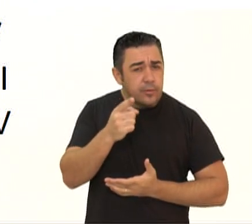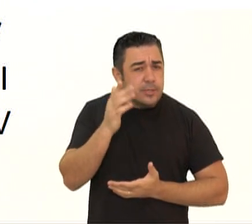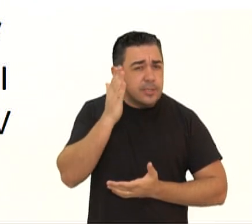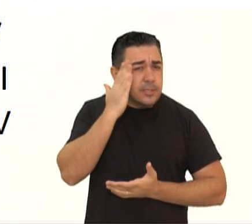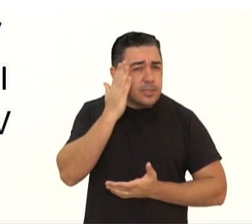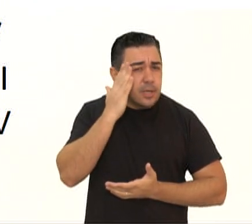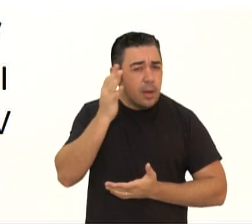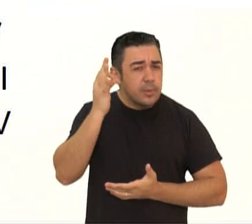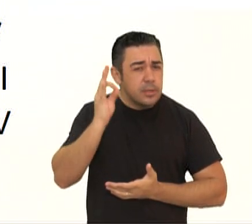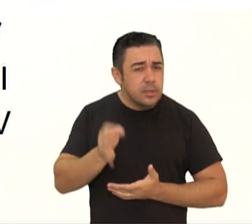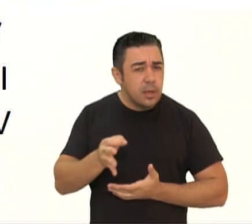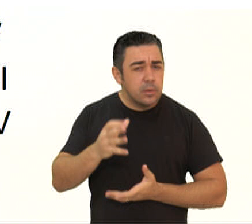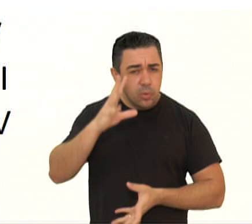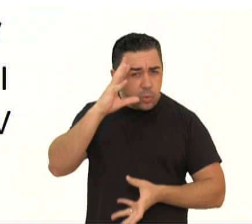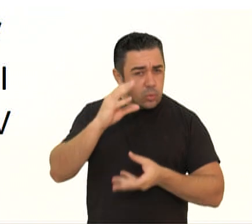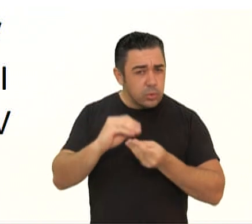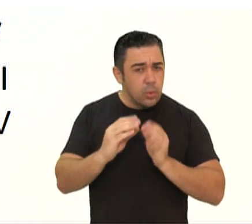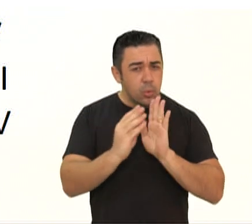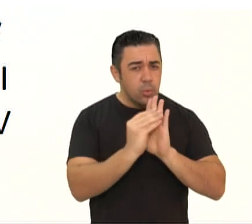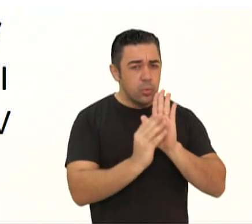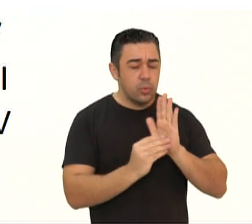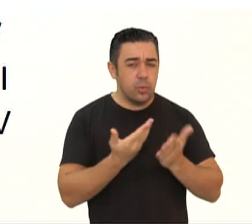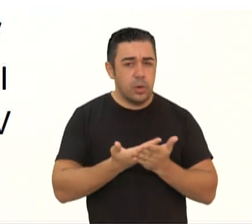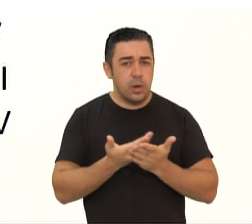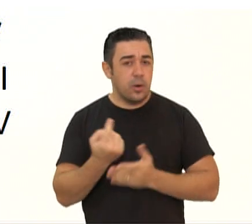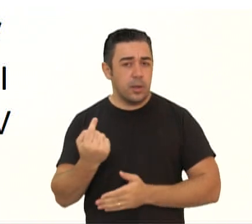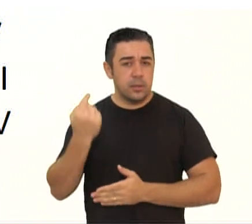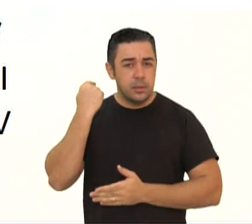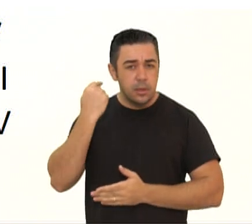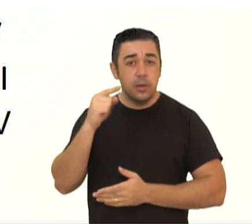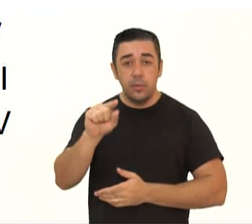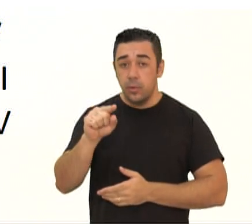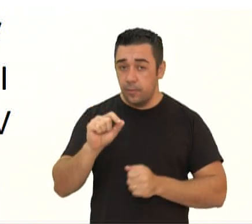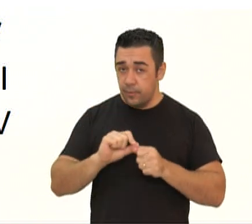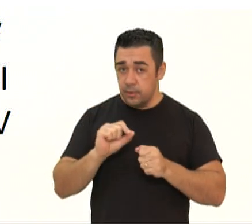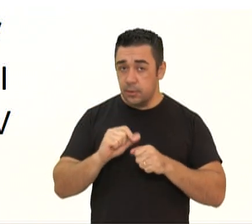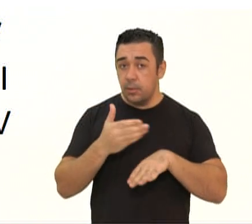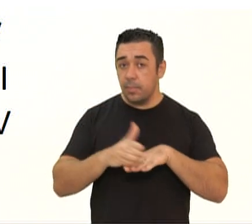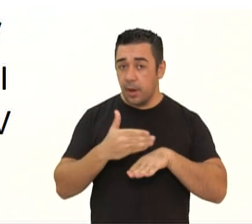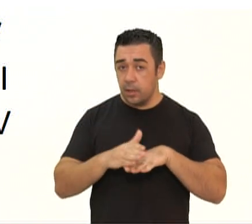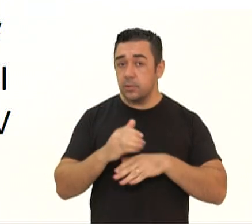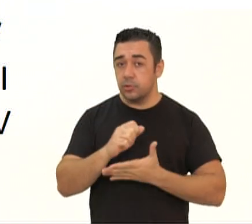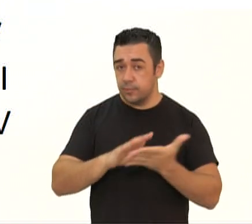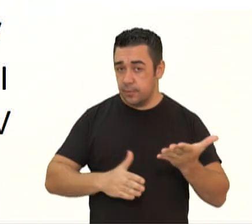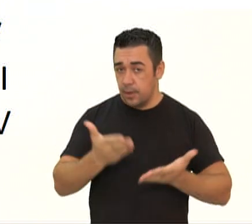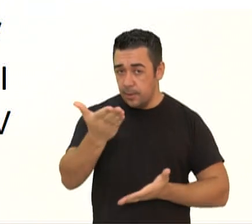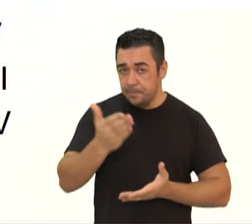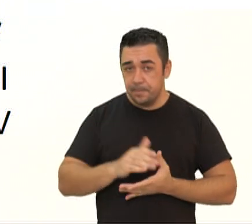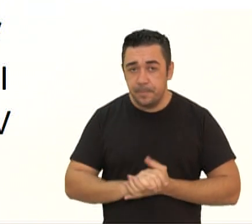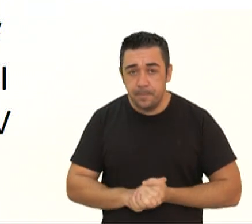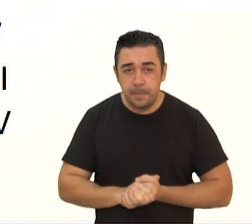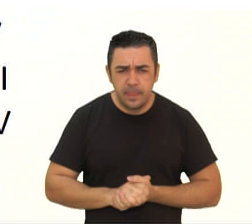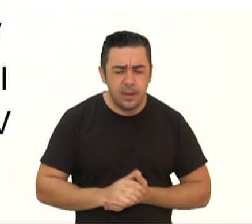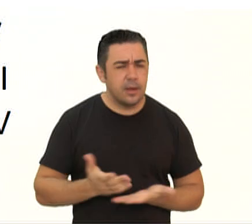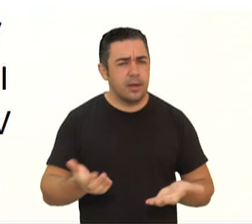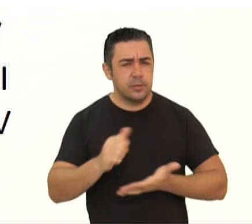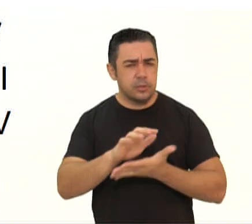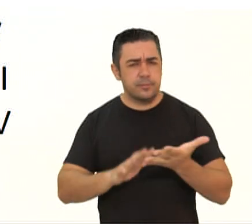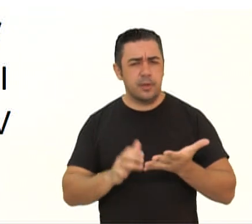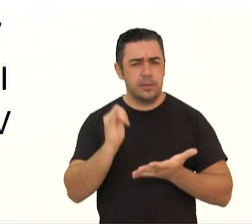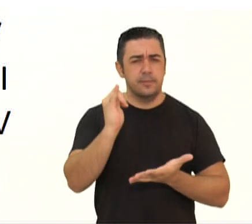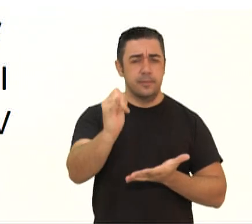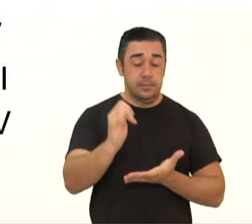realmente entendeu os conteúdos das aulas passadas, praticando um pouquinho através de um exercício. O exercício diz o